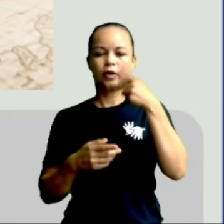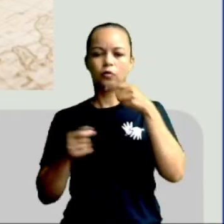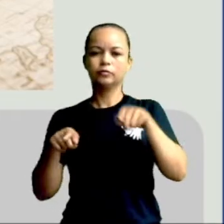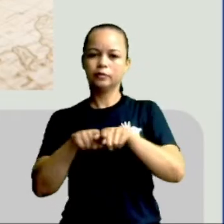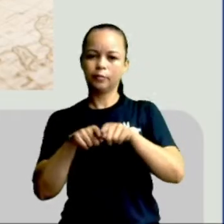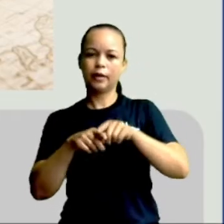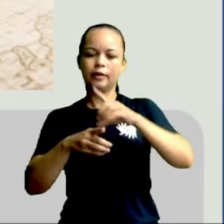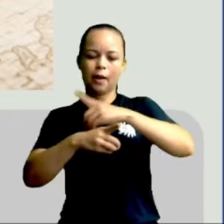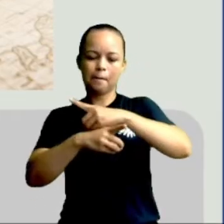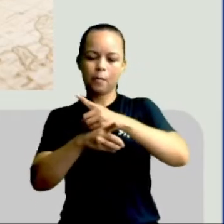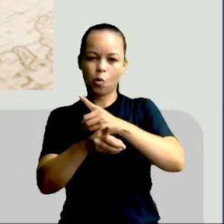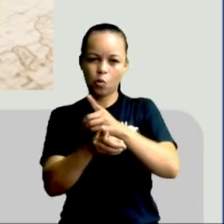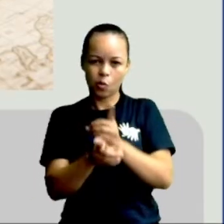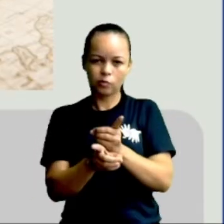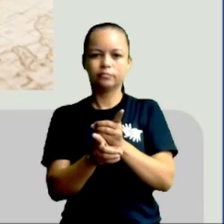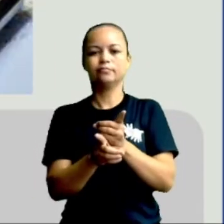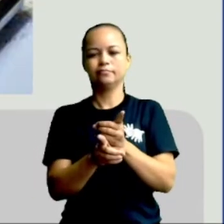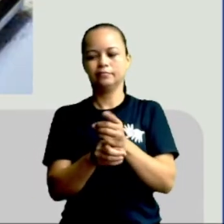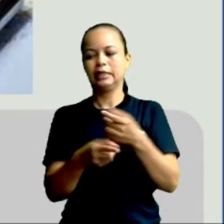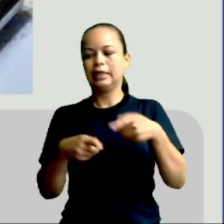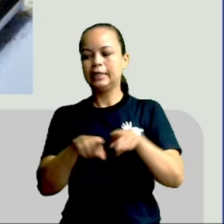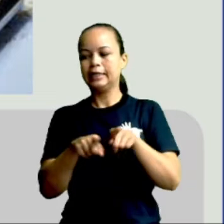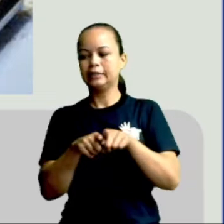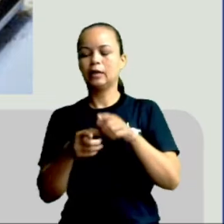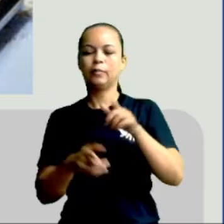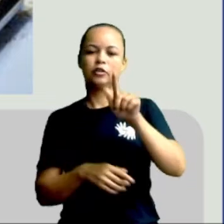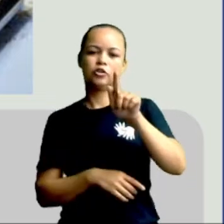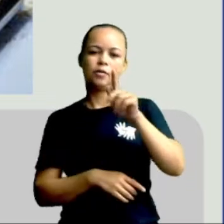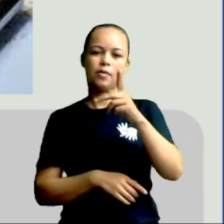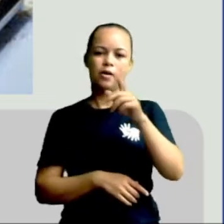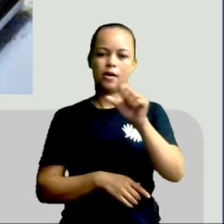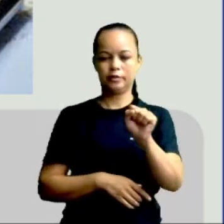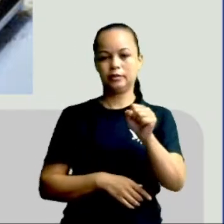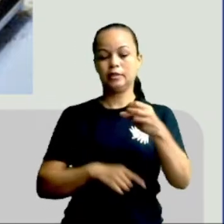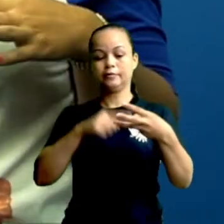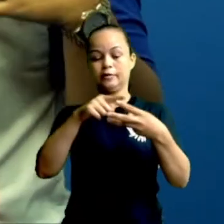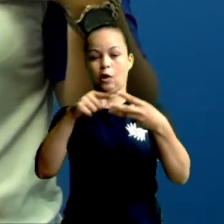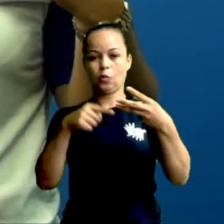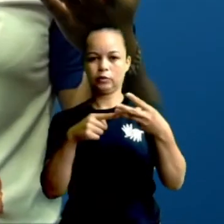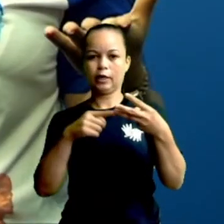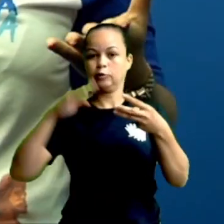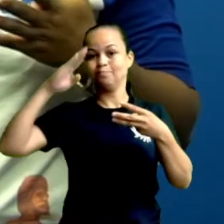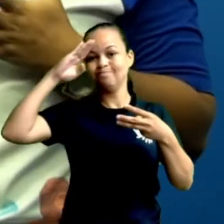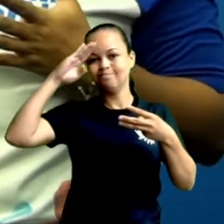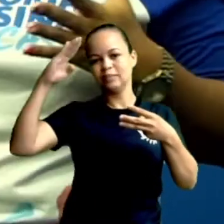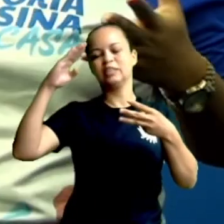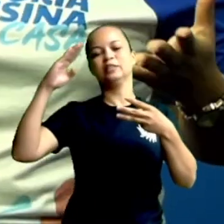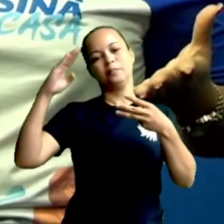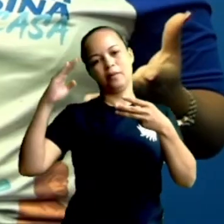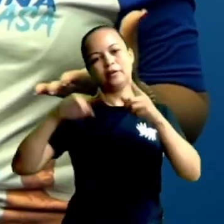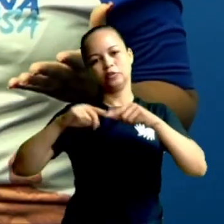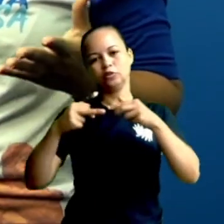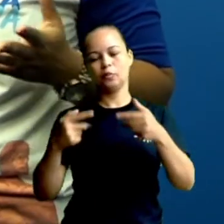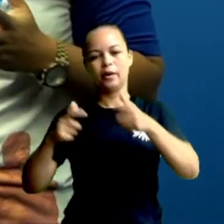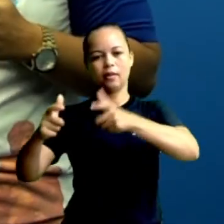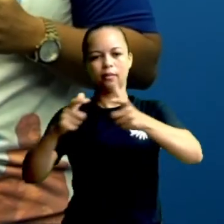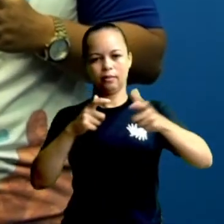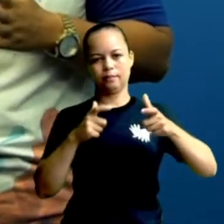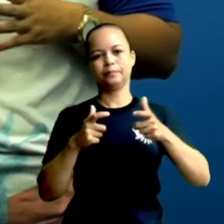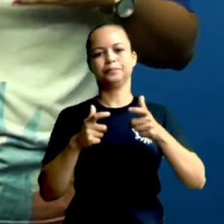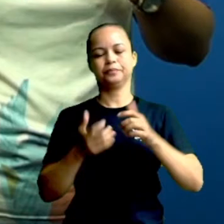da bússola, certo? E a gente falou do GPS. São os três principais instrumentos de